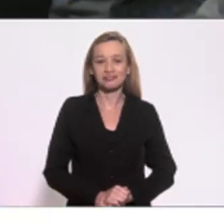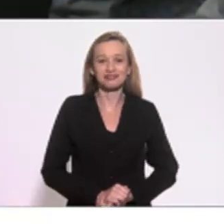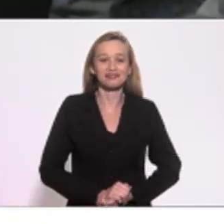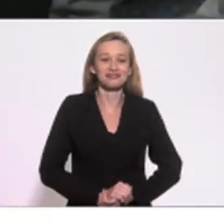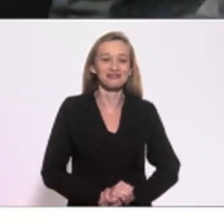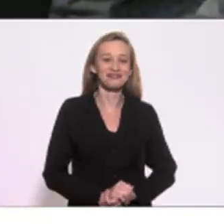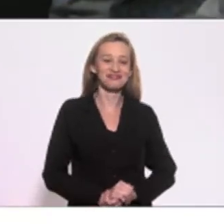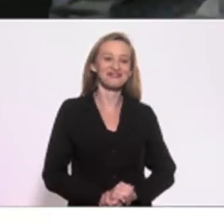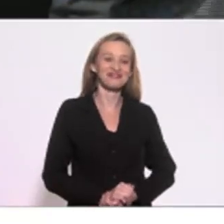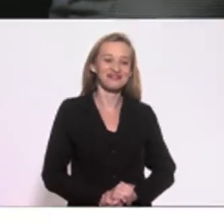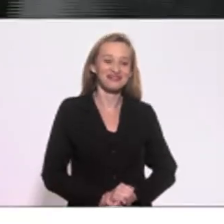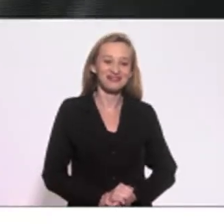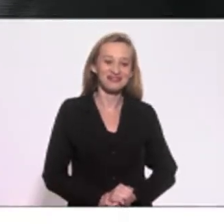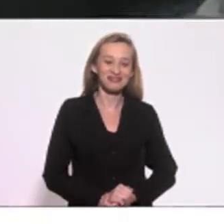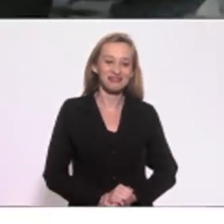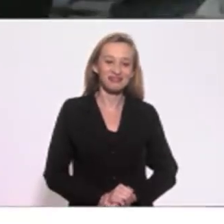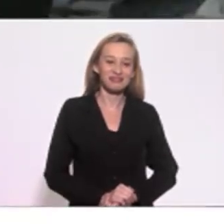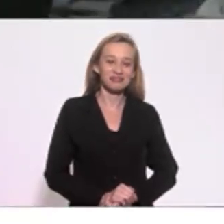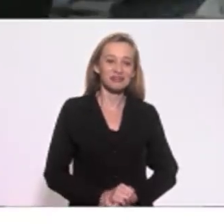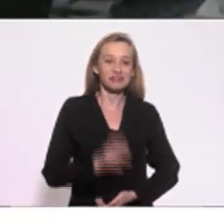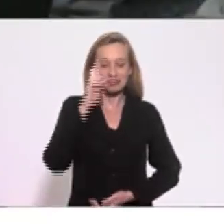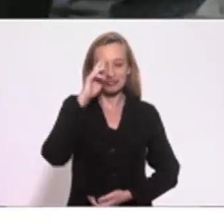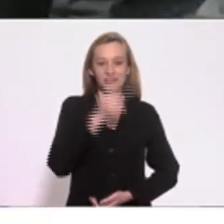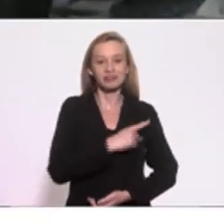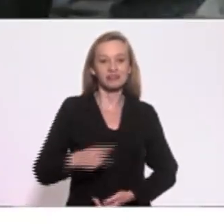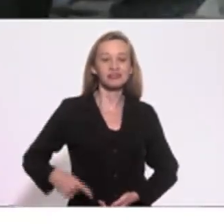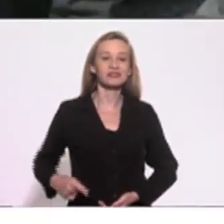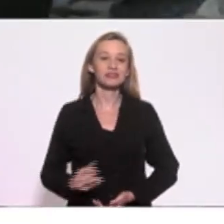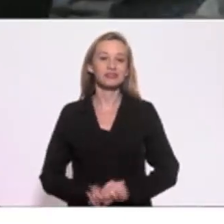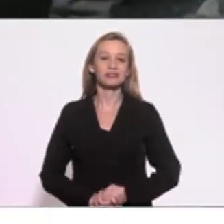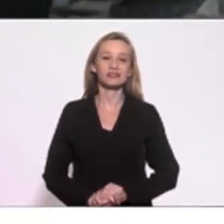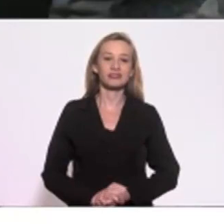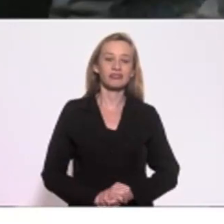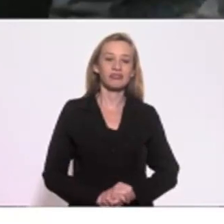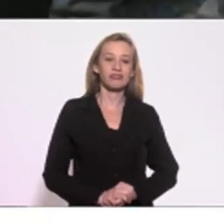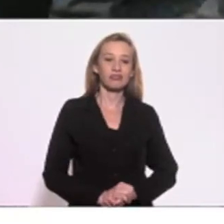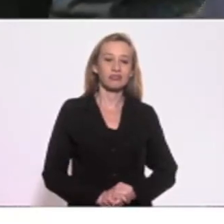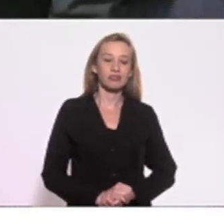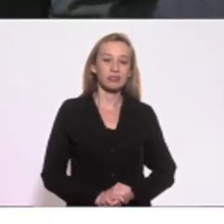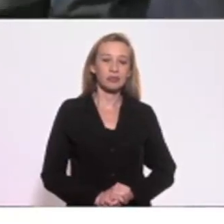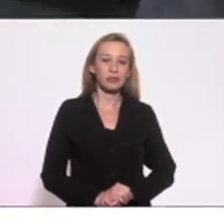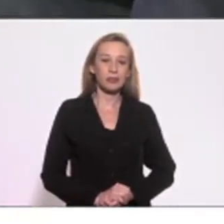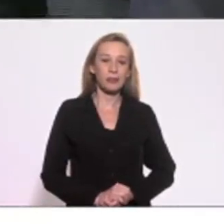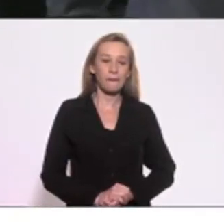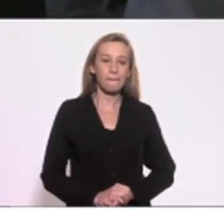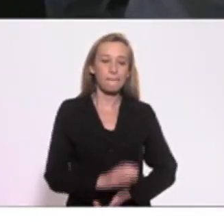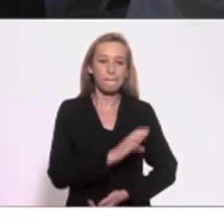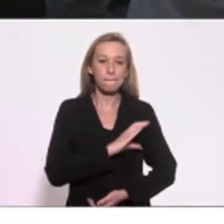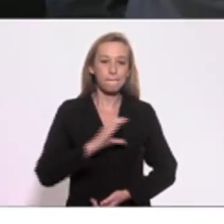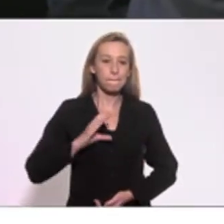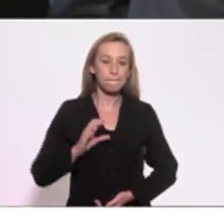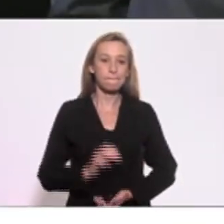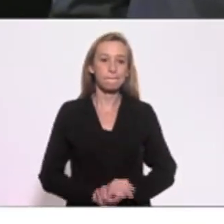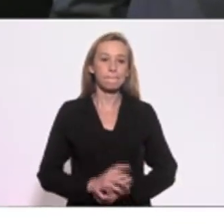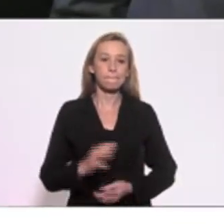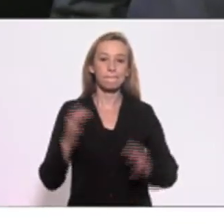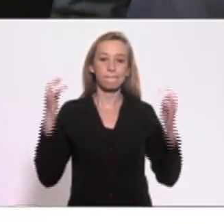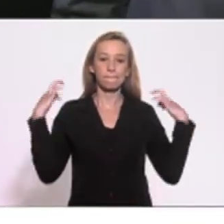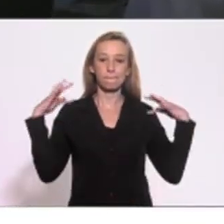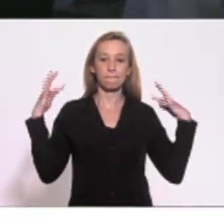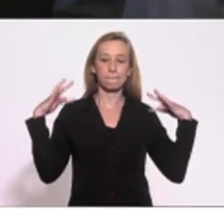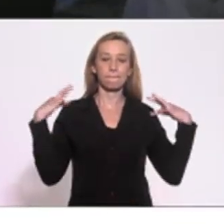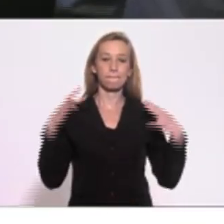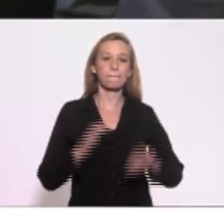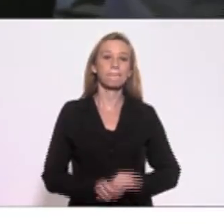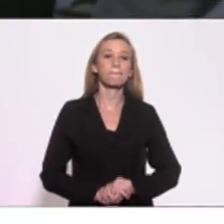Como é que foi esse CCJ? Senhor presidente, eu estou dando parecer pela, é comissão Comissão de Turismo. de